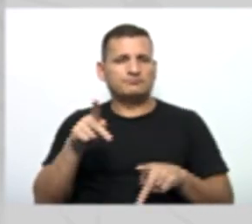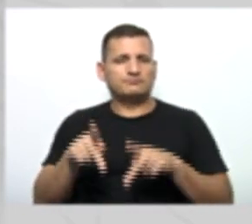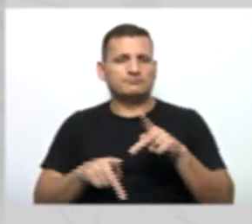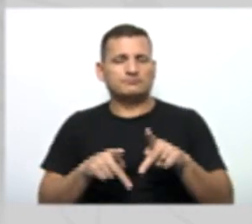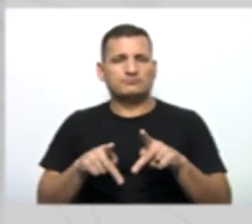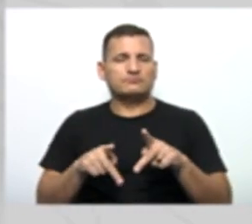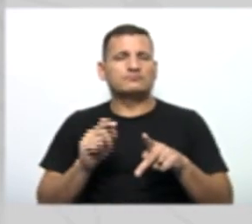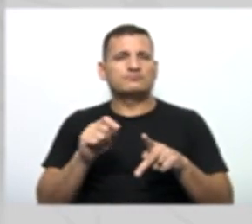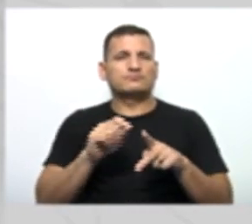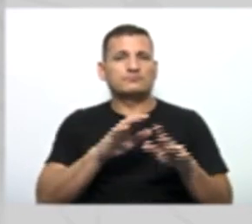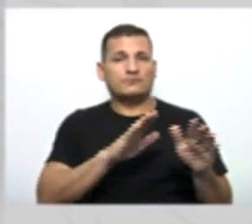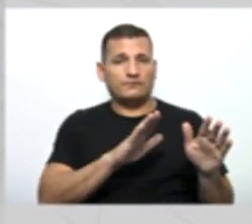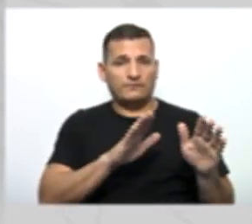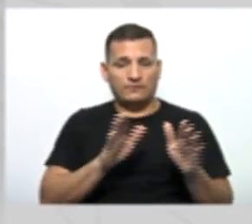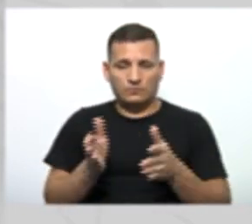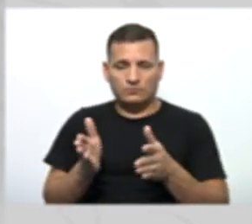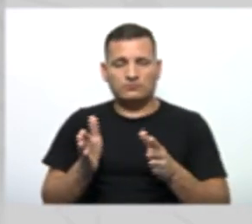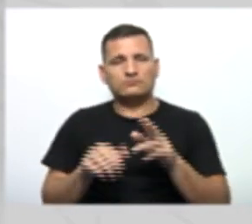meio ambiente.